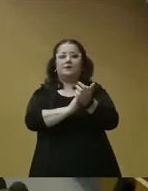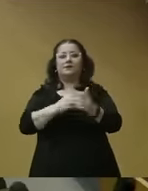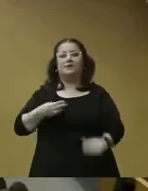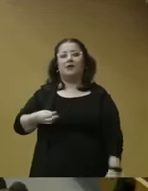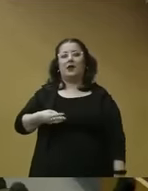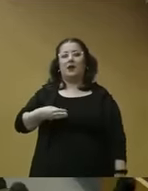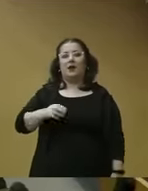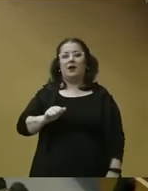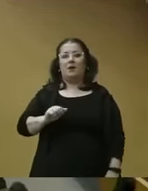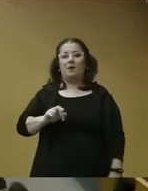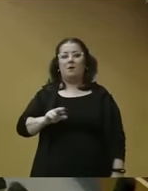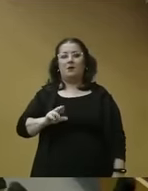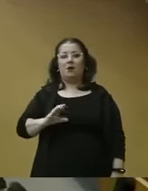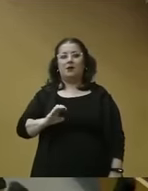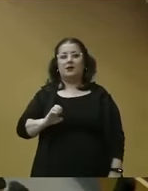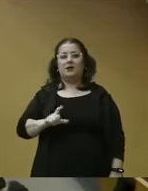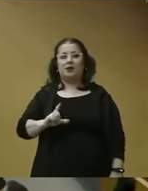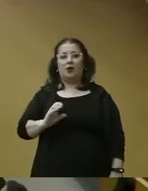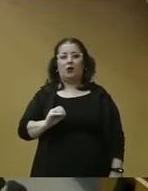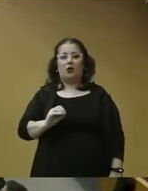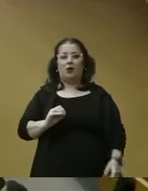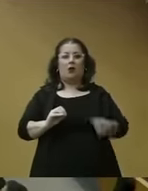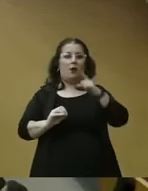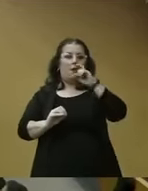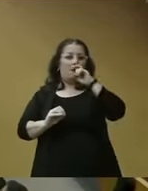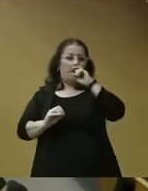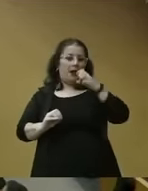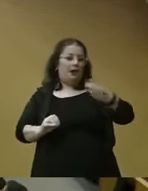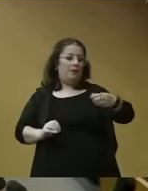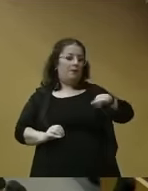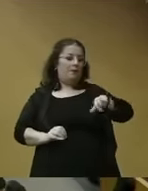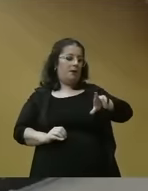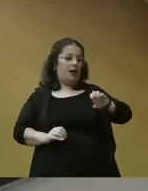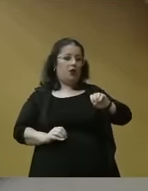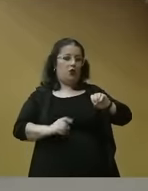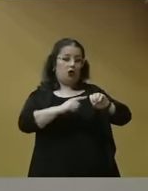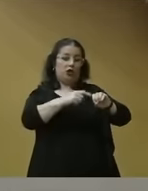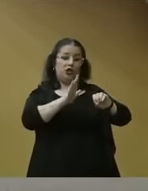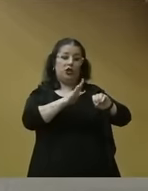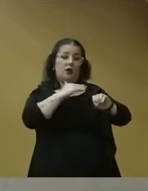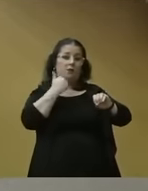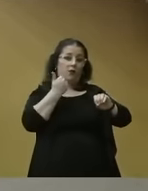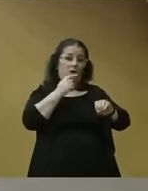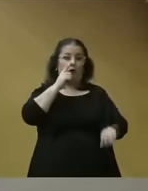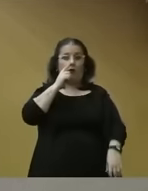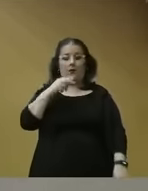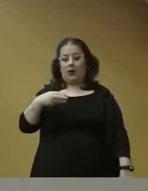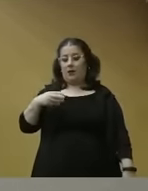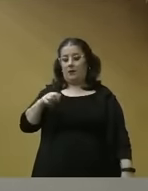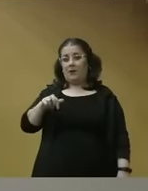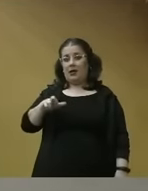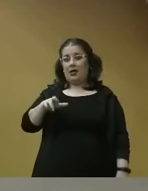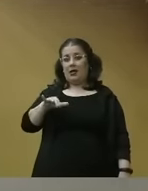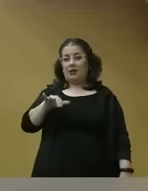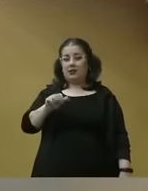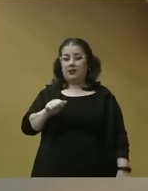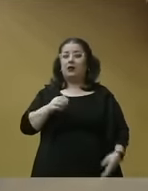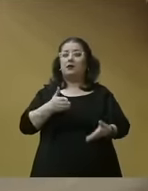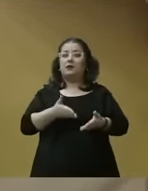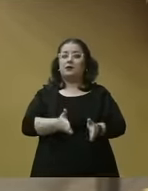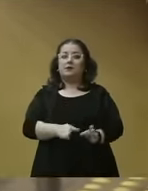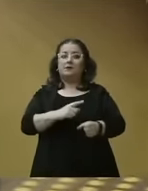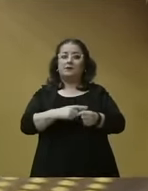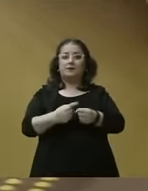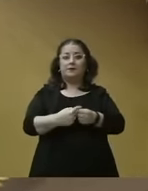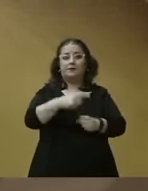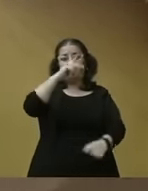Marcelo da Silva Dias, filho de Mário Afonso Dias, in memoriam, e Márcia da Silva Dias, natural de